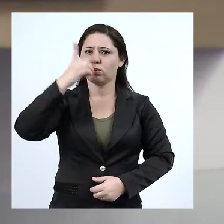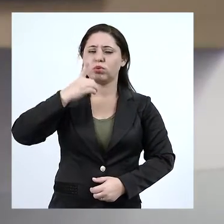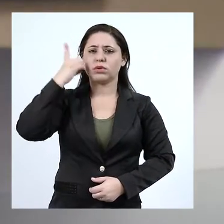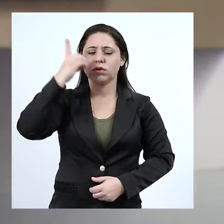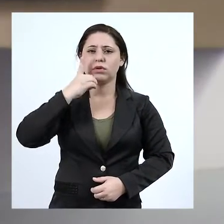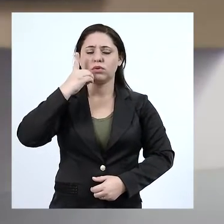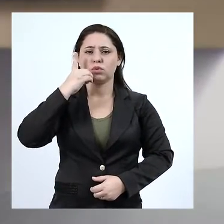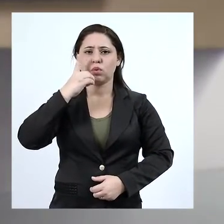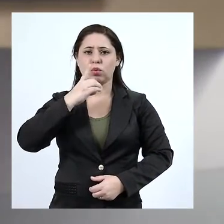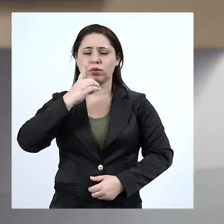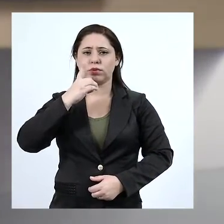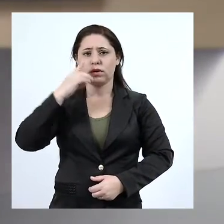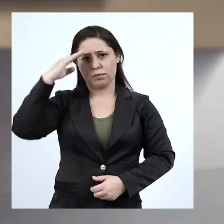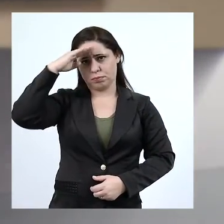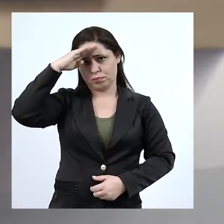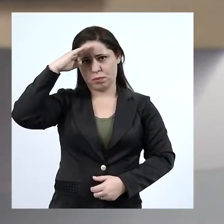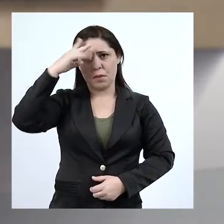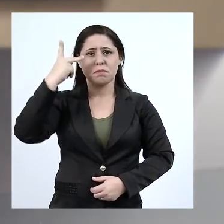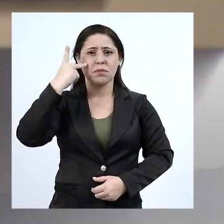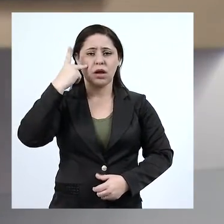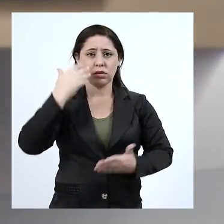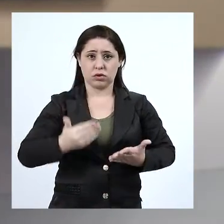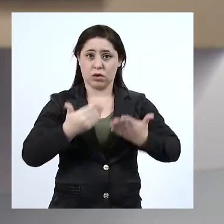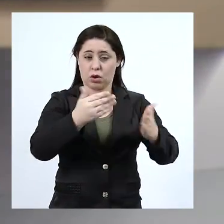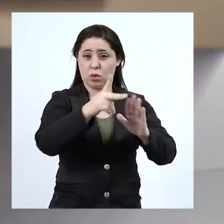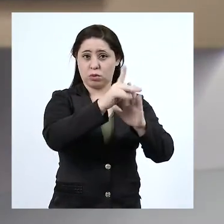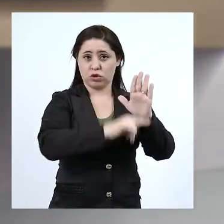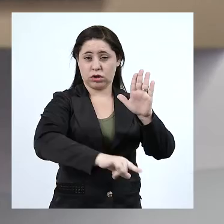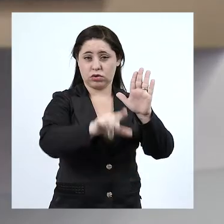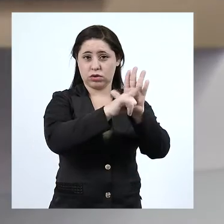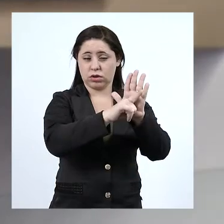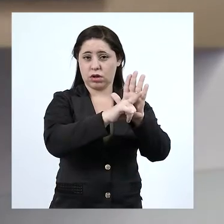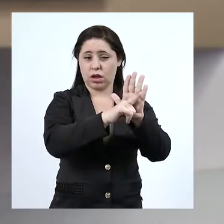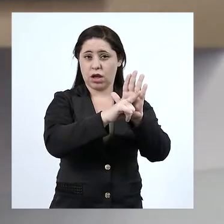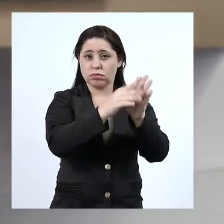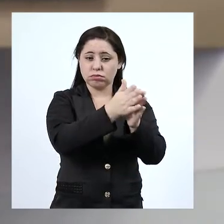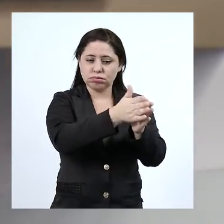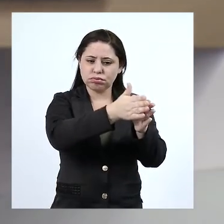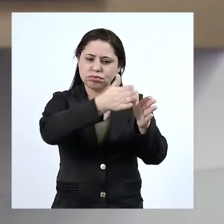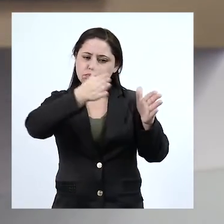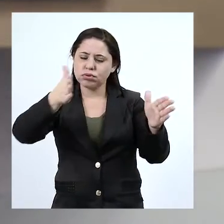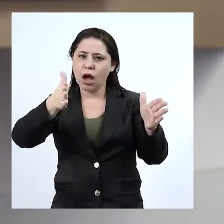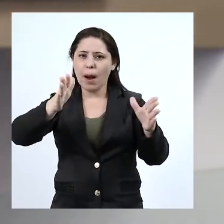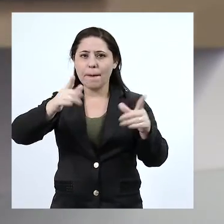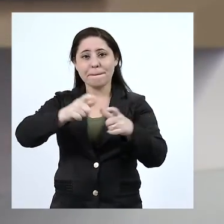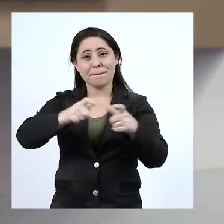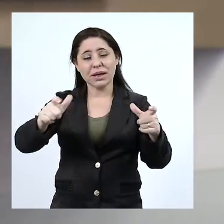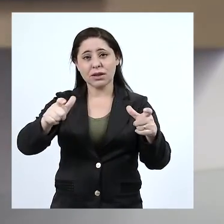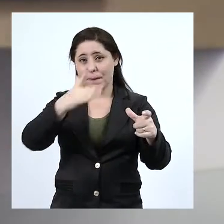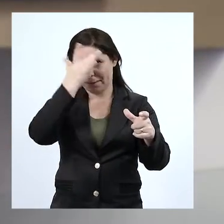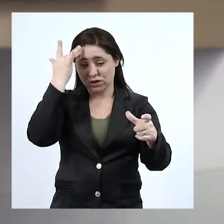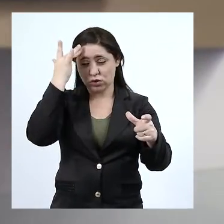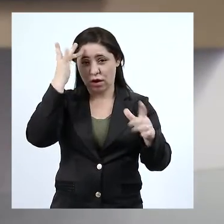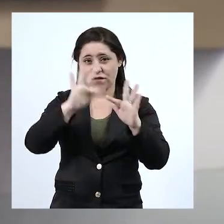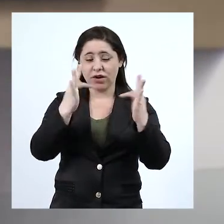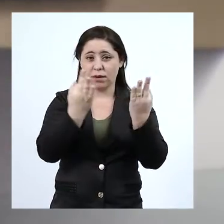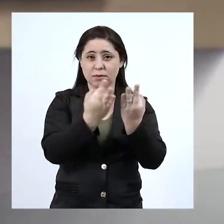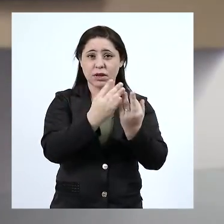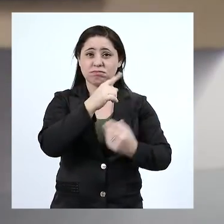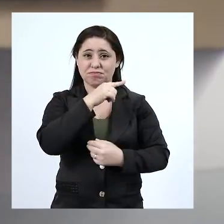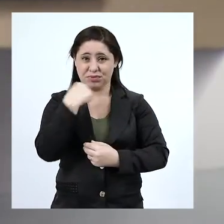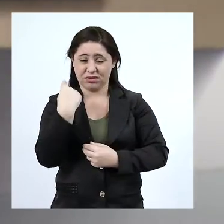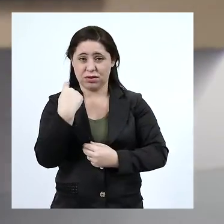Os deputados Cabo Almi e Pedro Kemp entregaram um projeto de lei que prorroga o prazo para que as famílias de